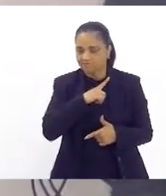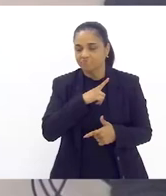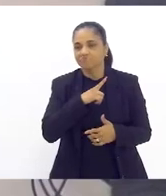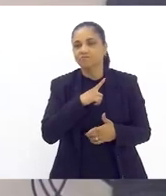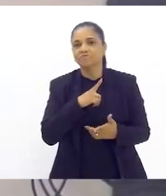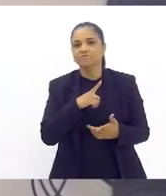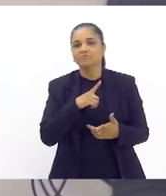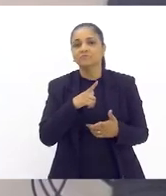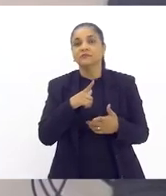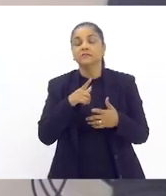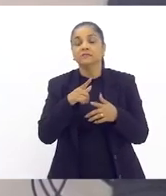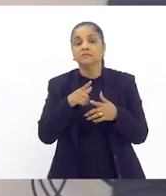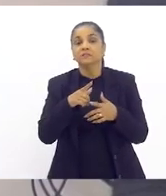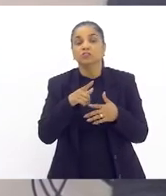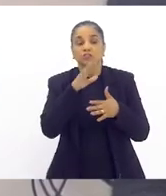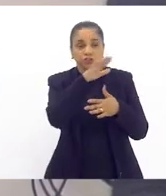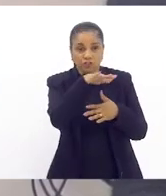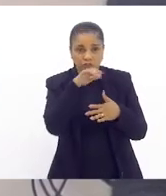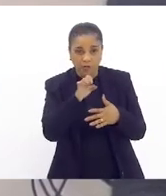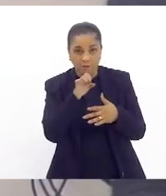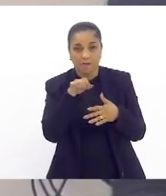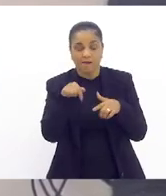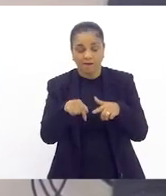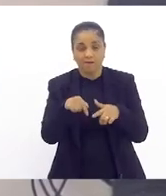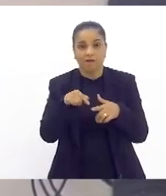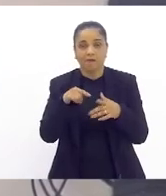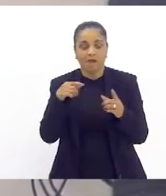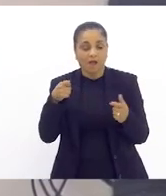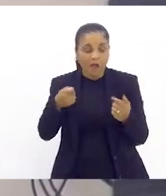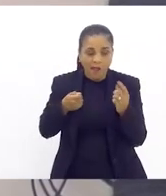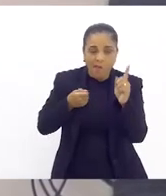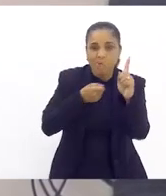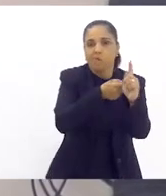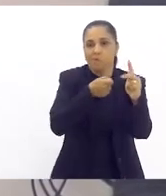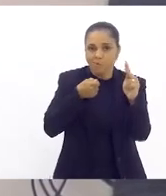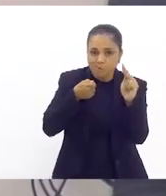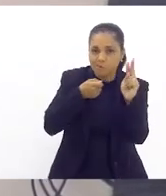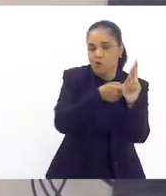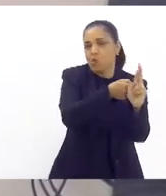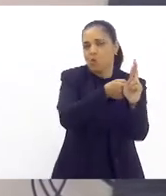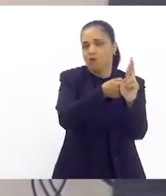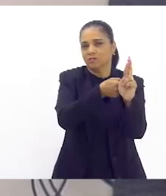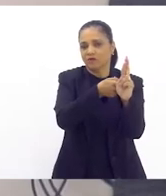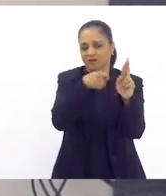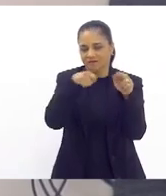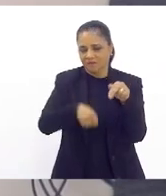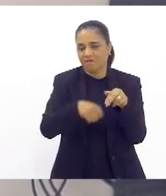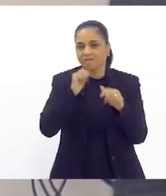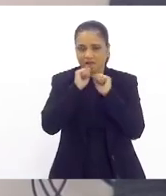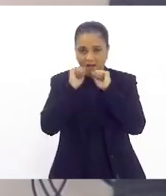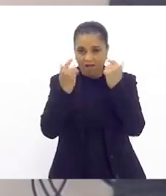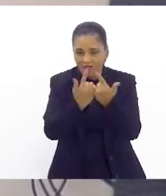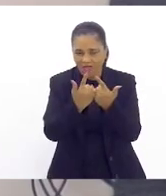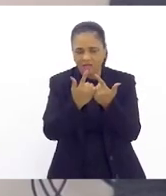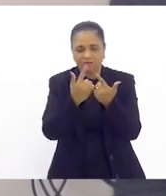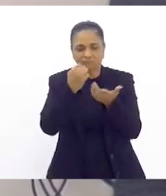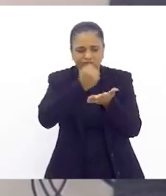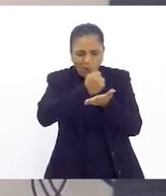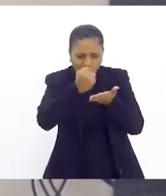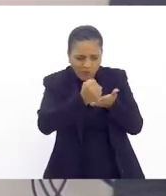aqui A Procuradoria da casa para olhar mais no detalhe Esses contratos e